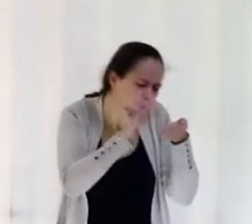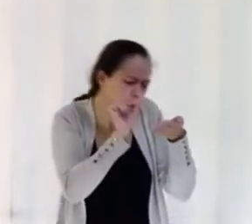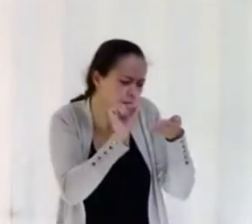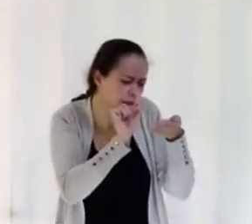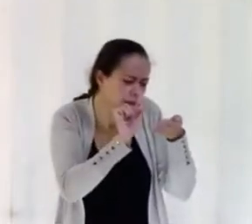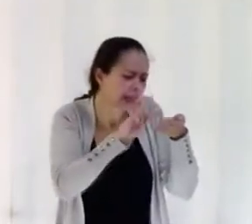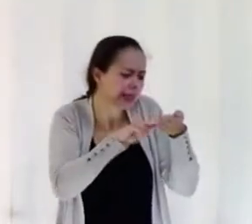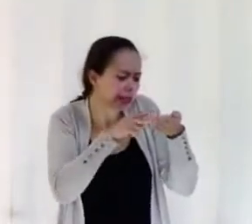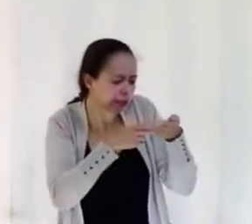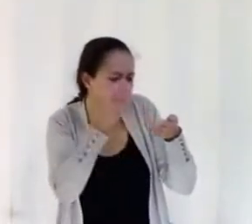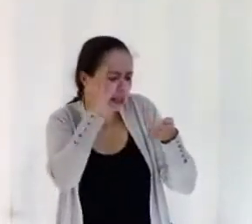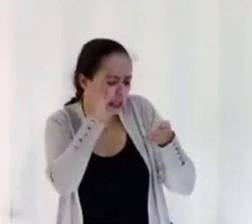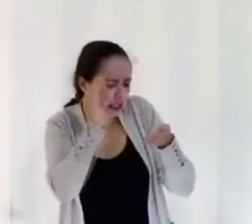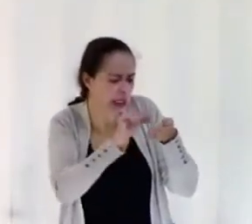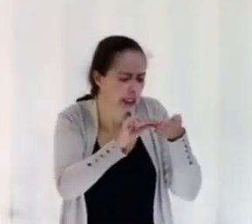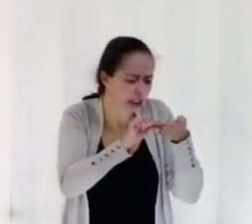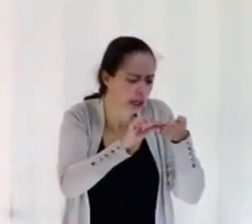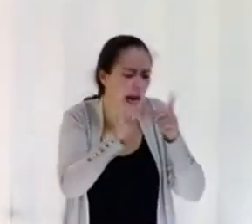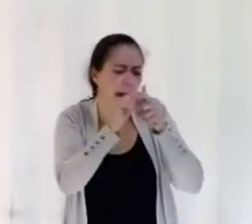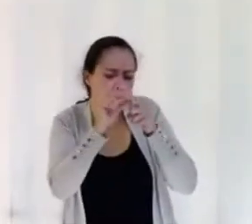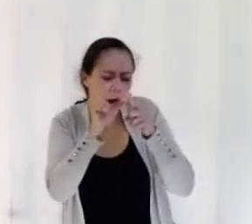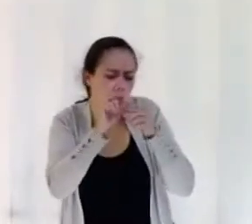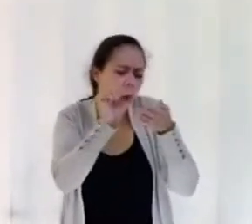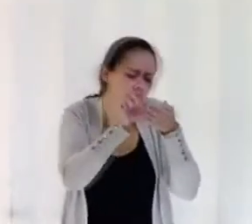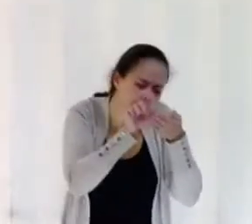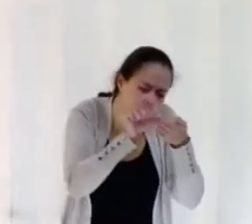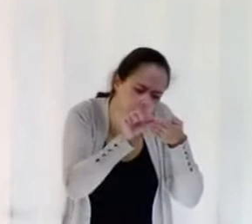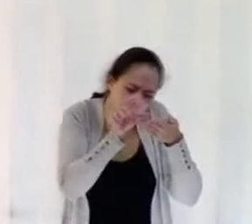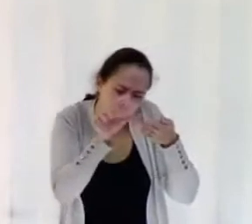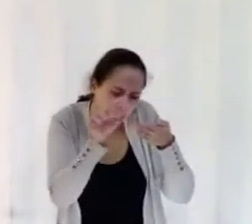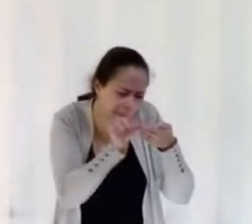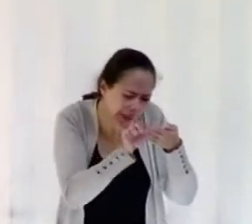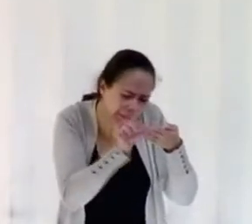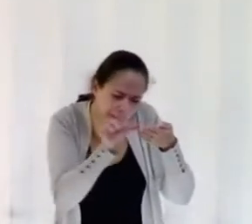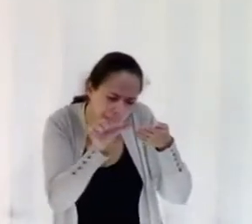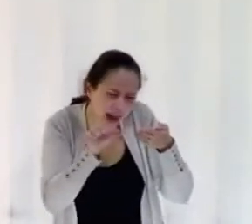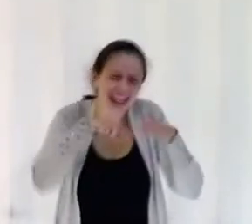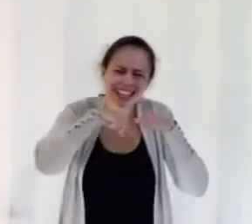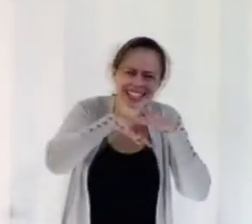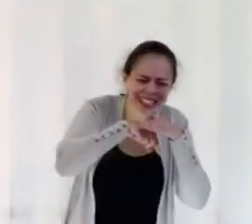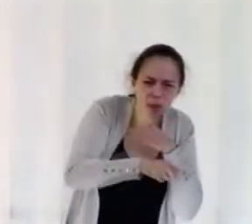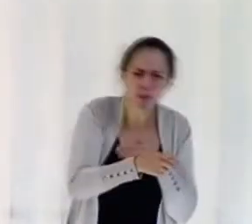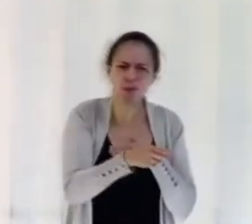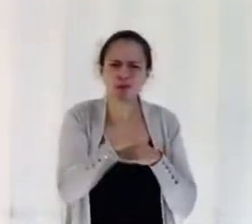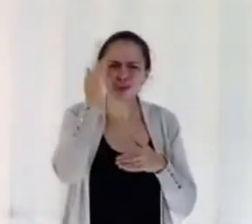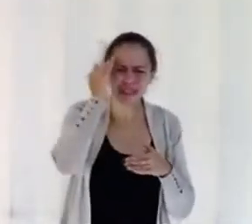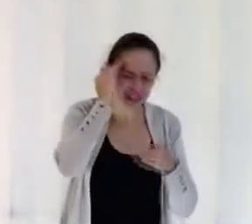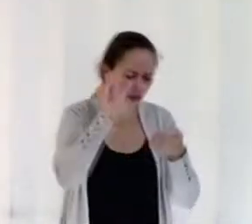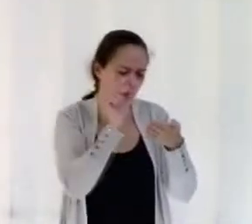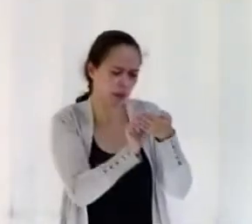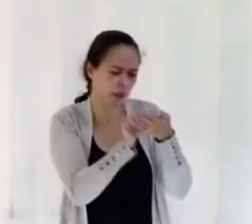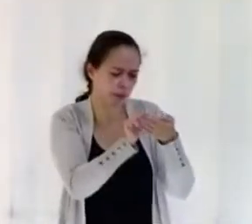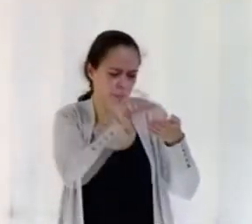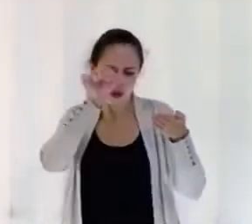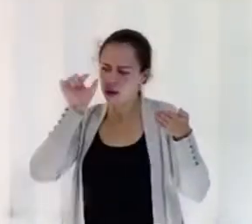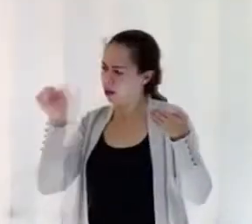esse conhecimento e deixá-lo mais claro para os irmãos, olhando para o todo da Escritura,